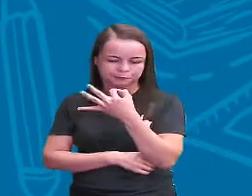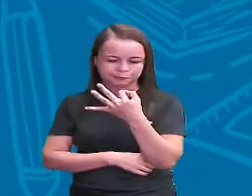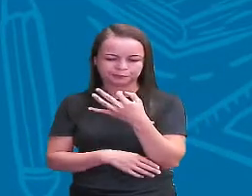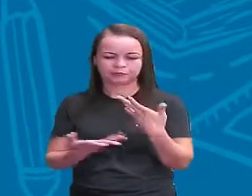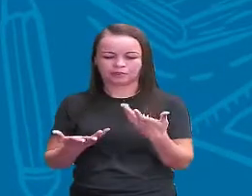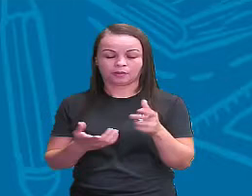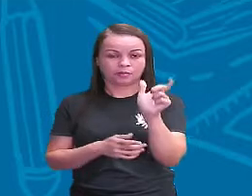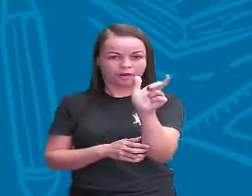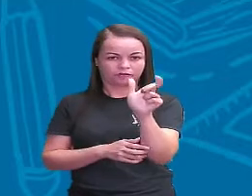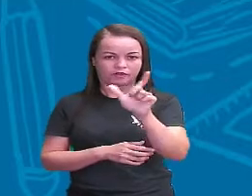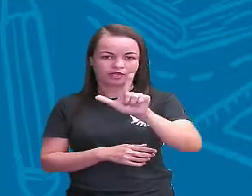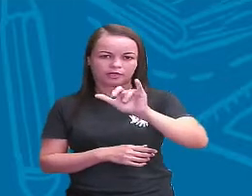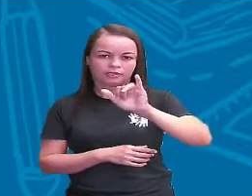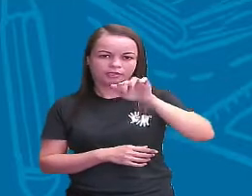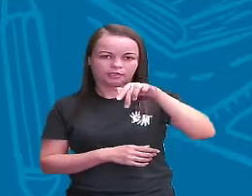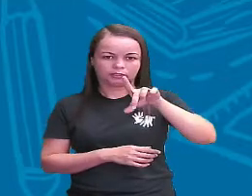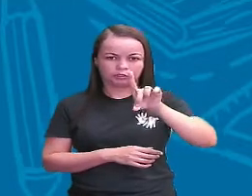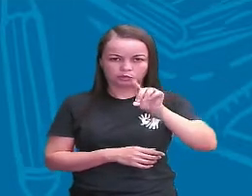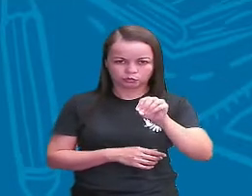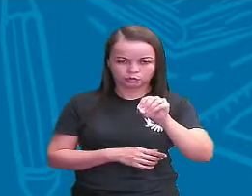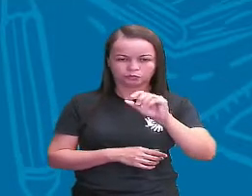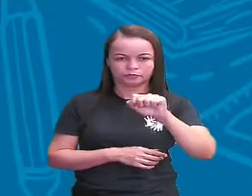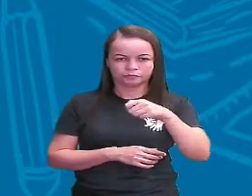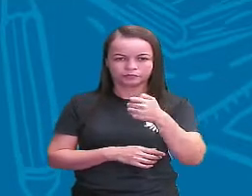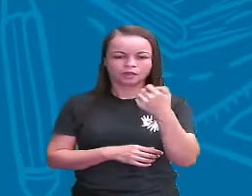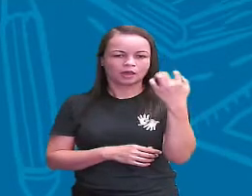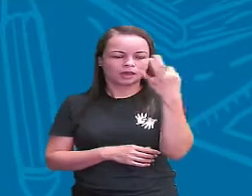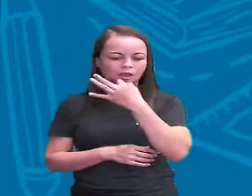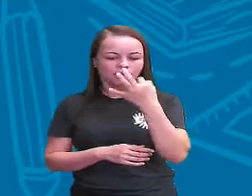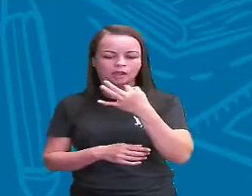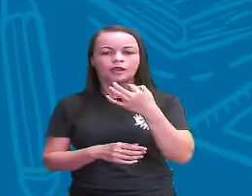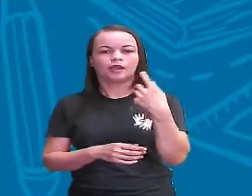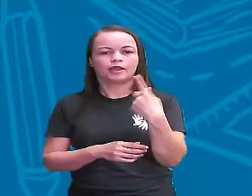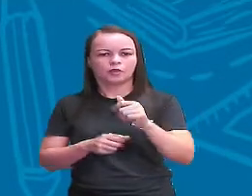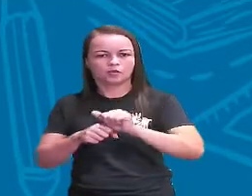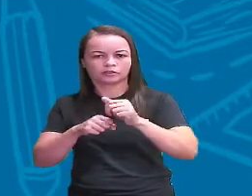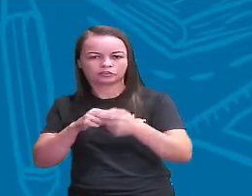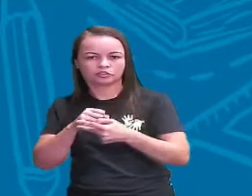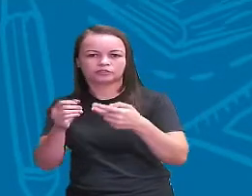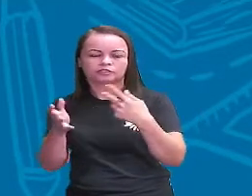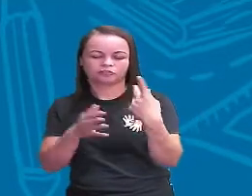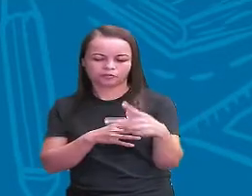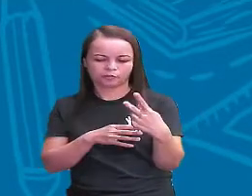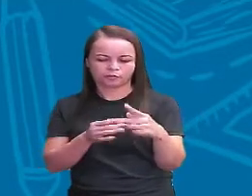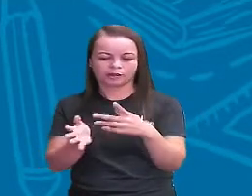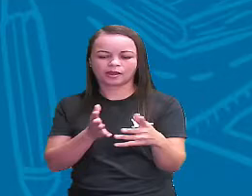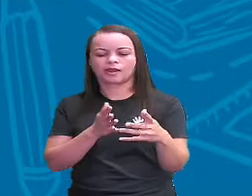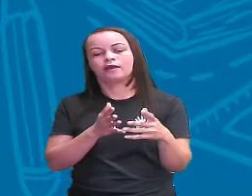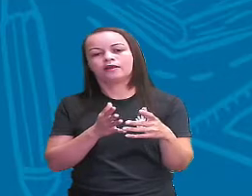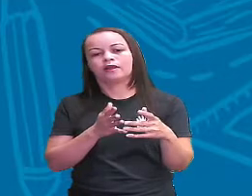palavra lindo é o adjetivo para o vestido dela, é a